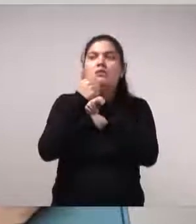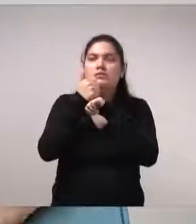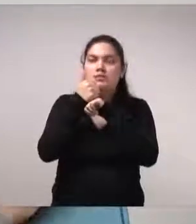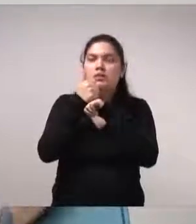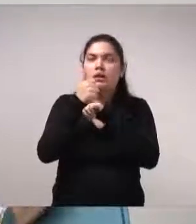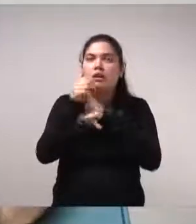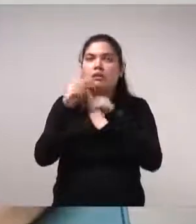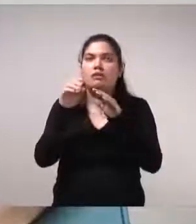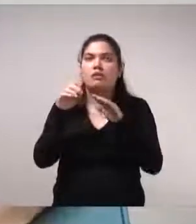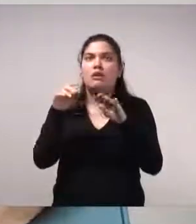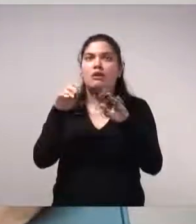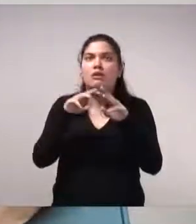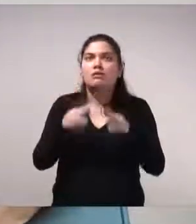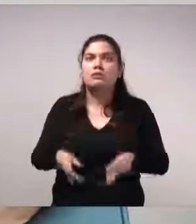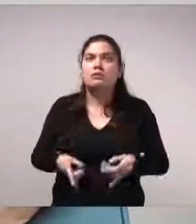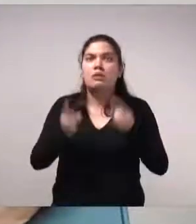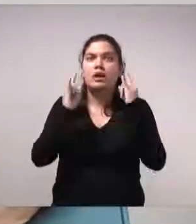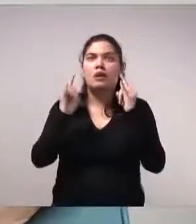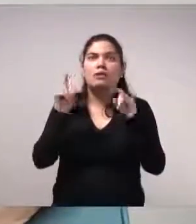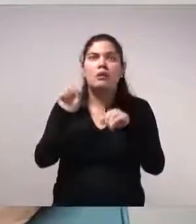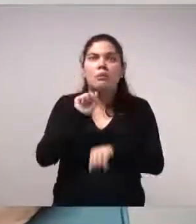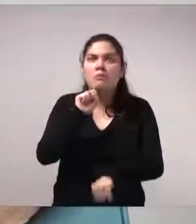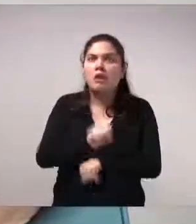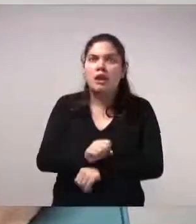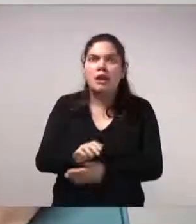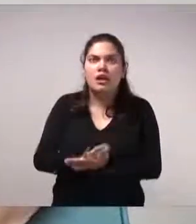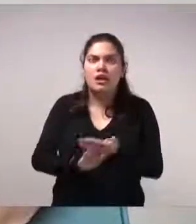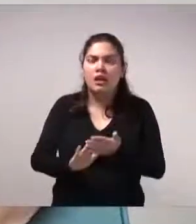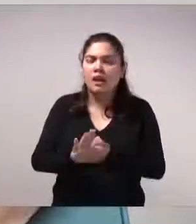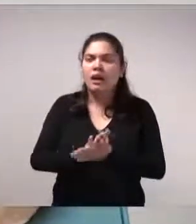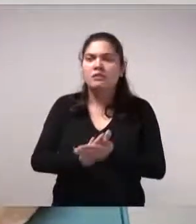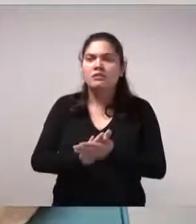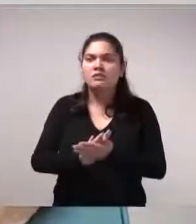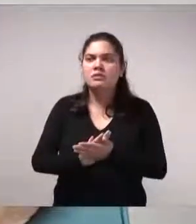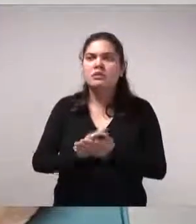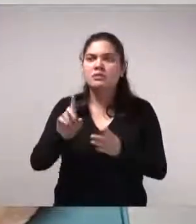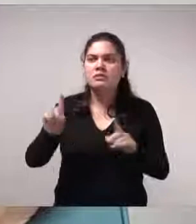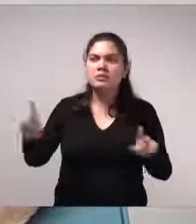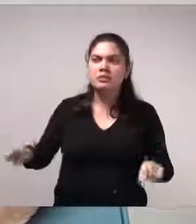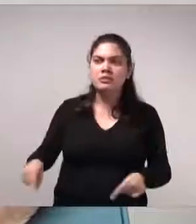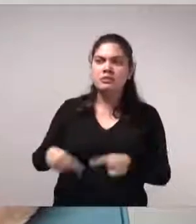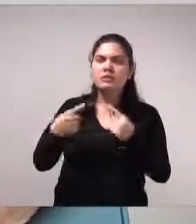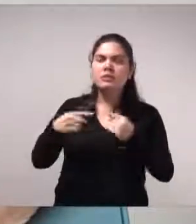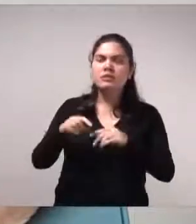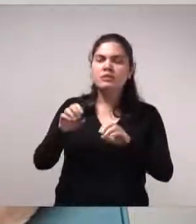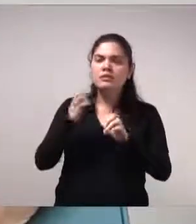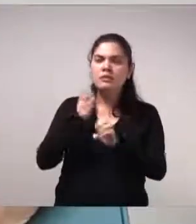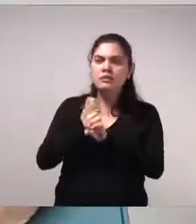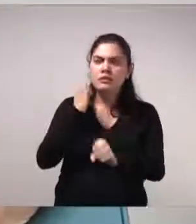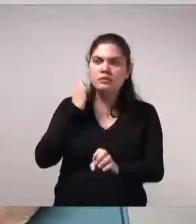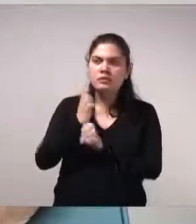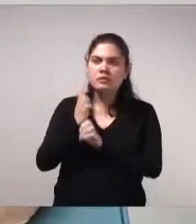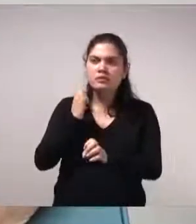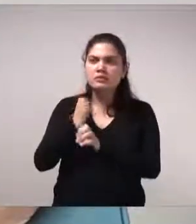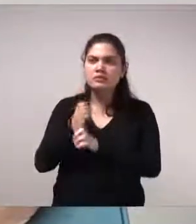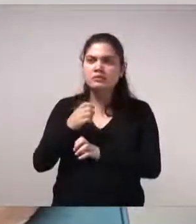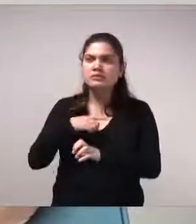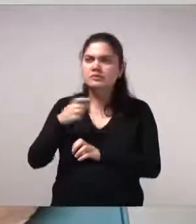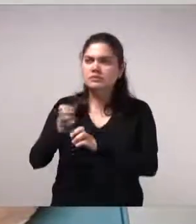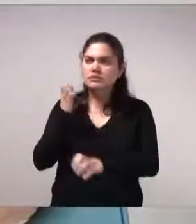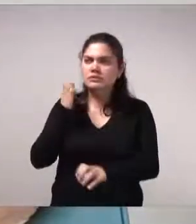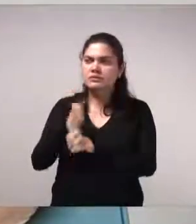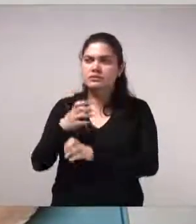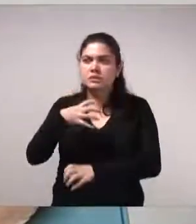prédio, sem parar o prédio. E isso é um desafio para a engenharia. E a engenharia, de certa forma, eu acho